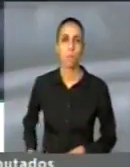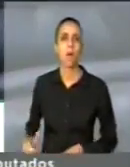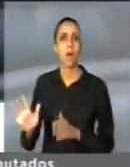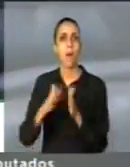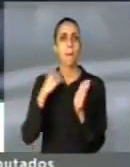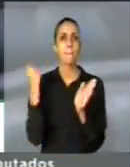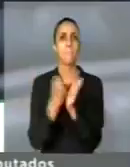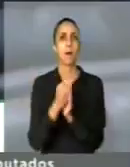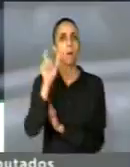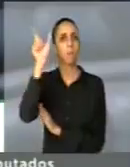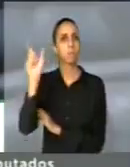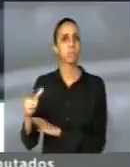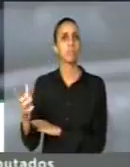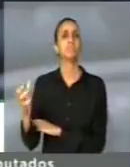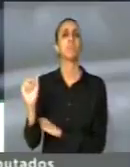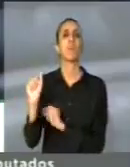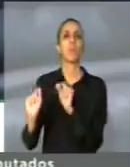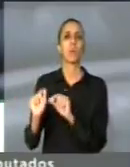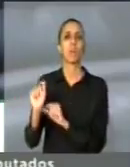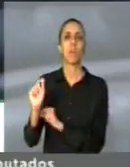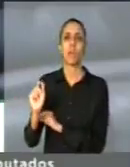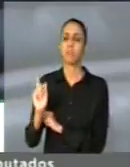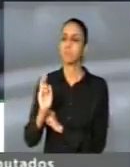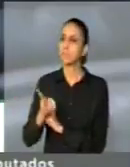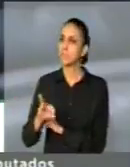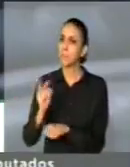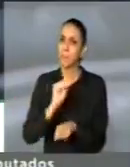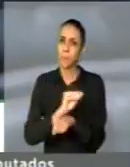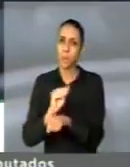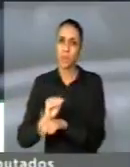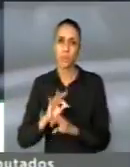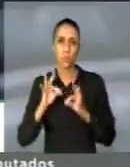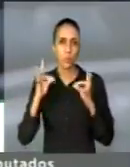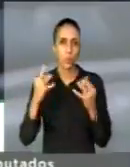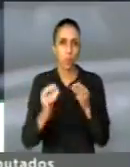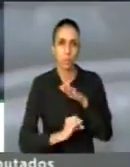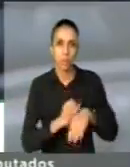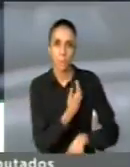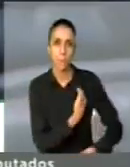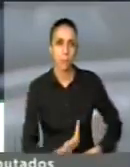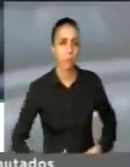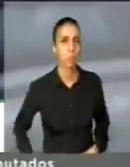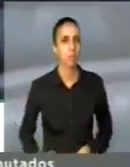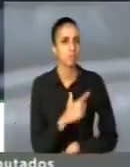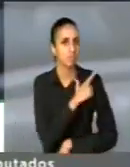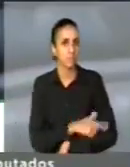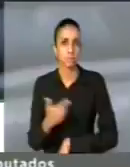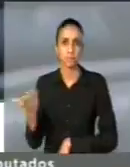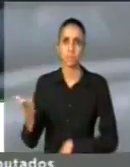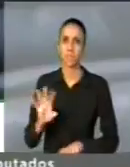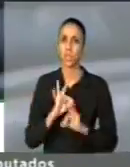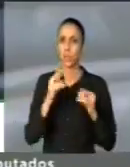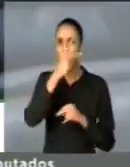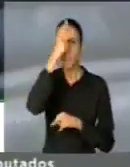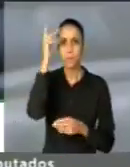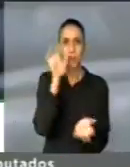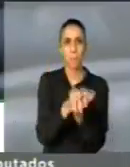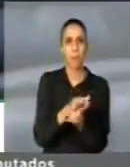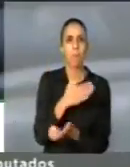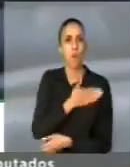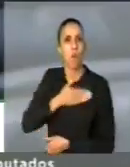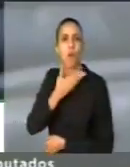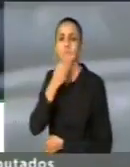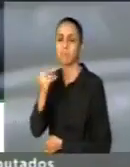de ser um homem que sempre tratou com muito zelo a coisa pública, muito cordato, né, uma figura muito querida por todos os pernambucanos,